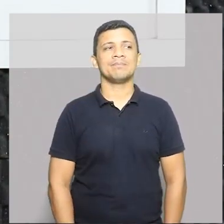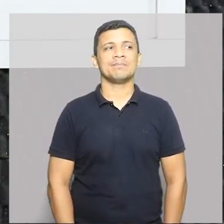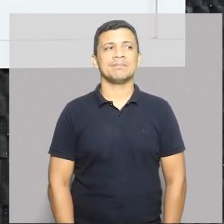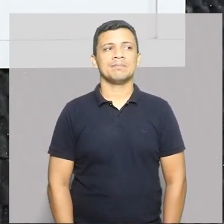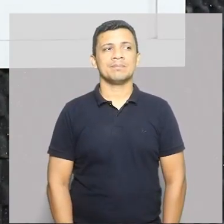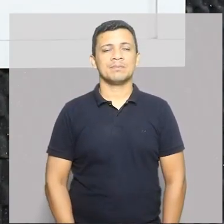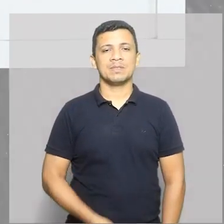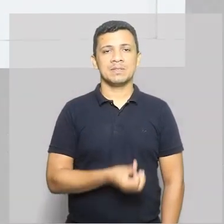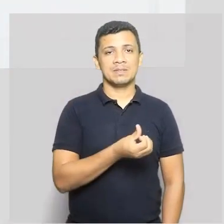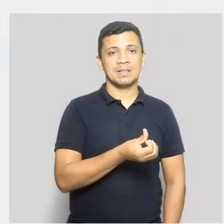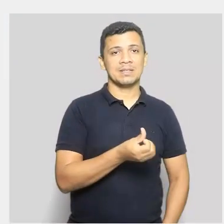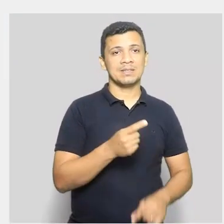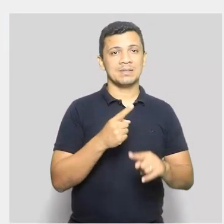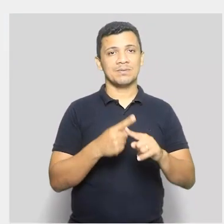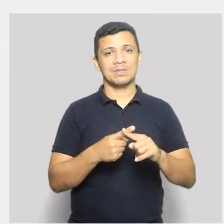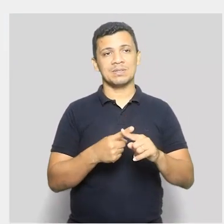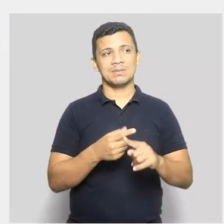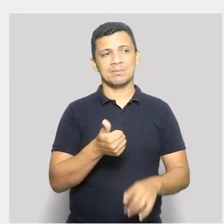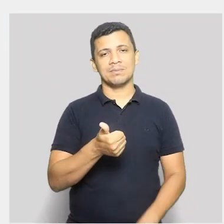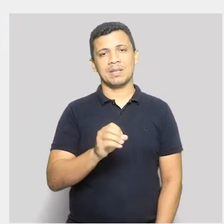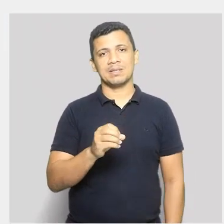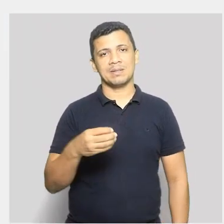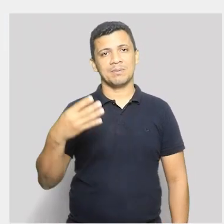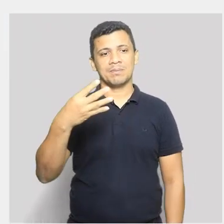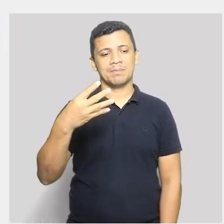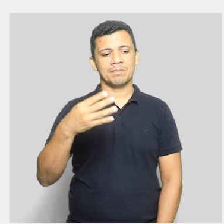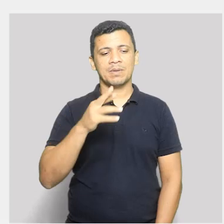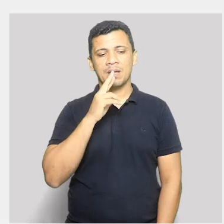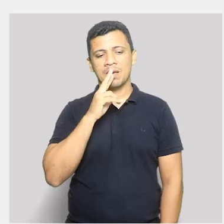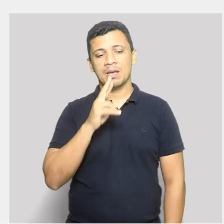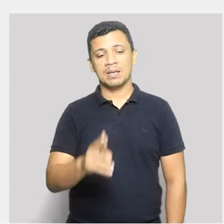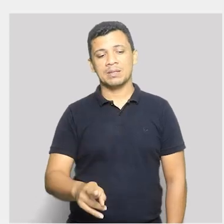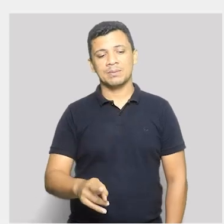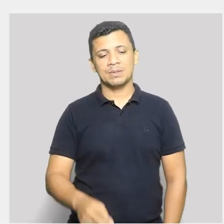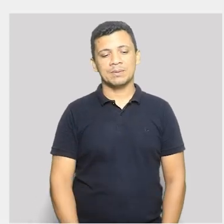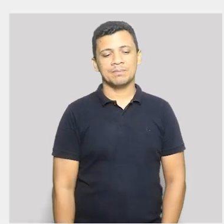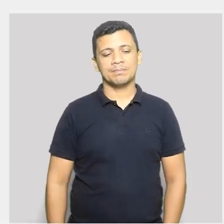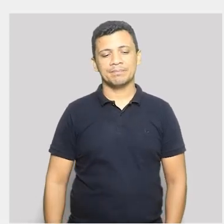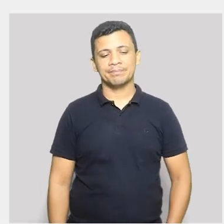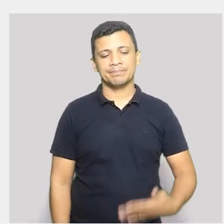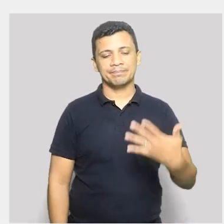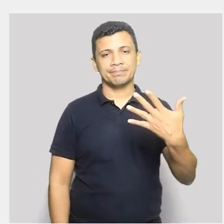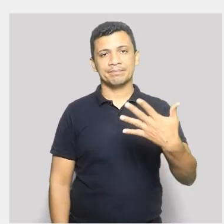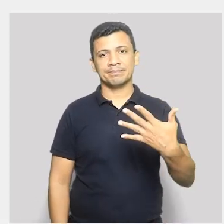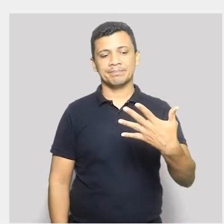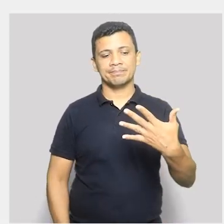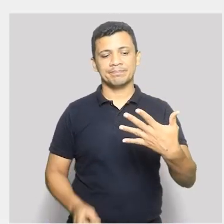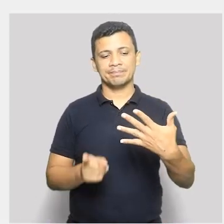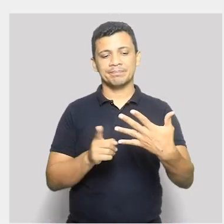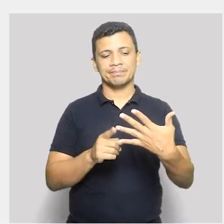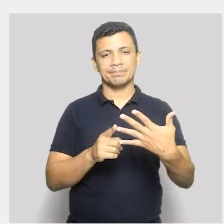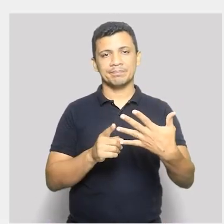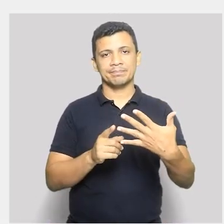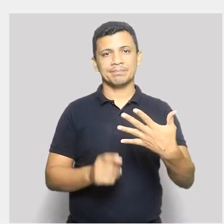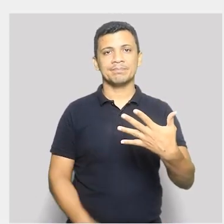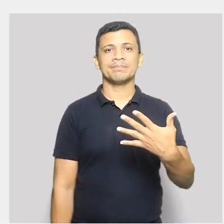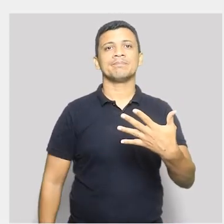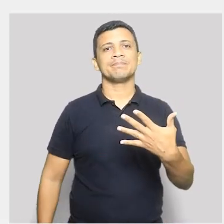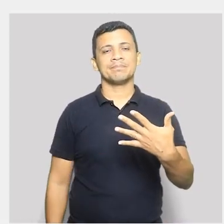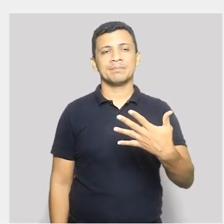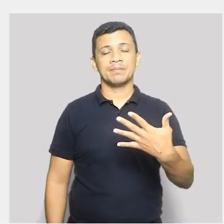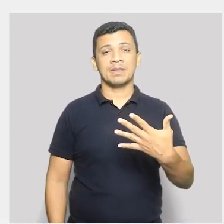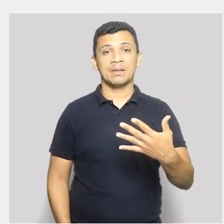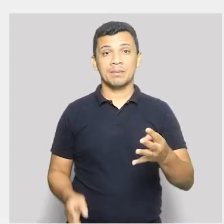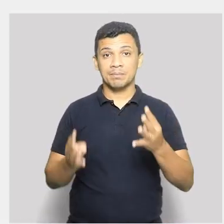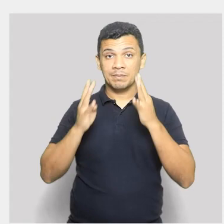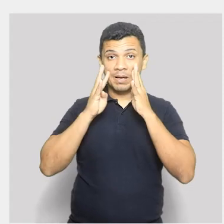quem? 6 vezes 10 elevado a 4, que no caso nós temos a nossa opçãozinha aqui, tá? Então é só vocês ficarem atentos a